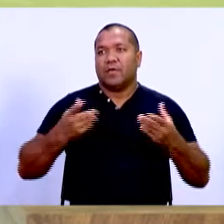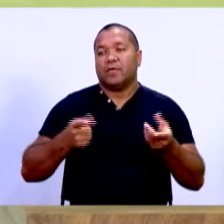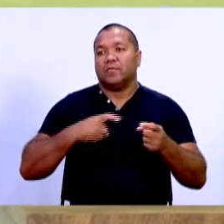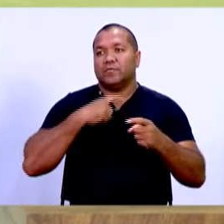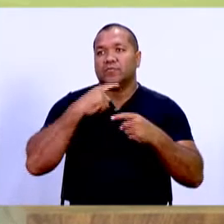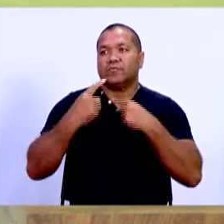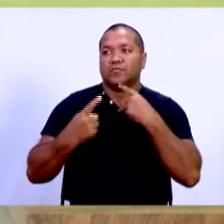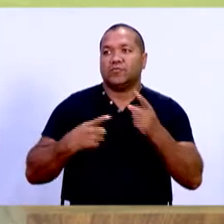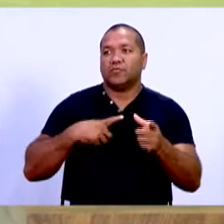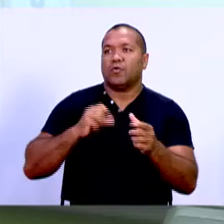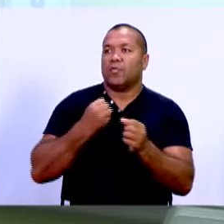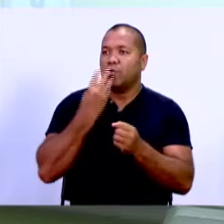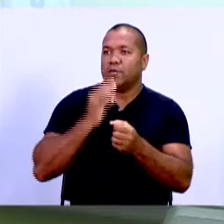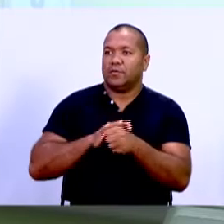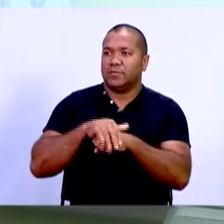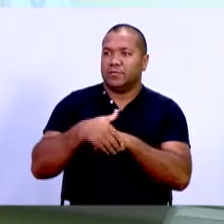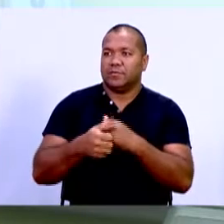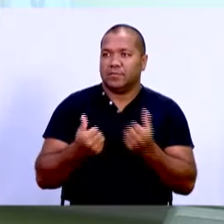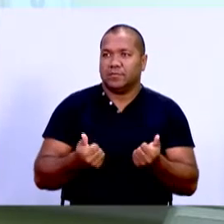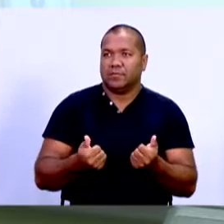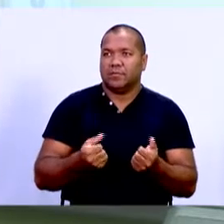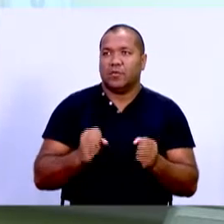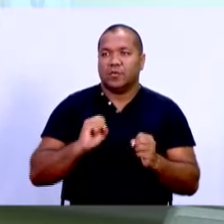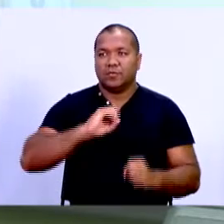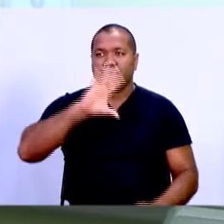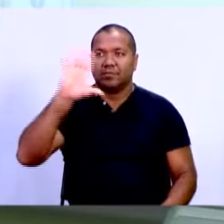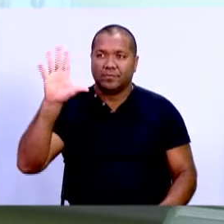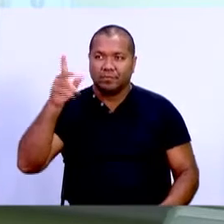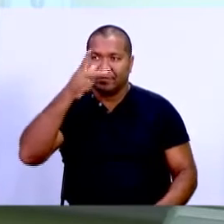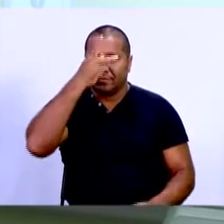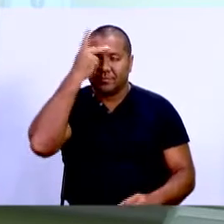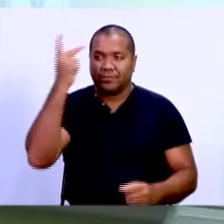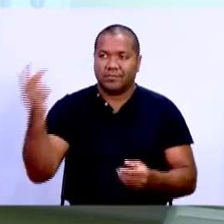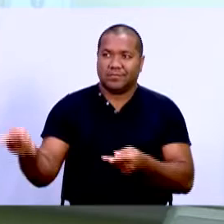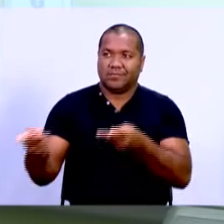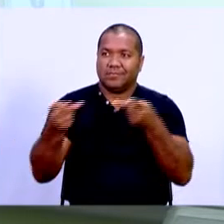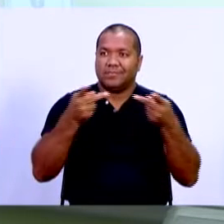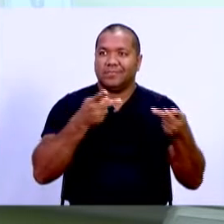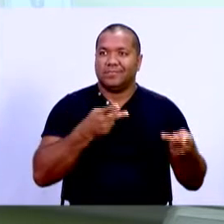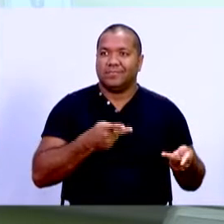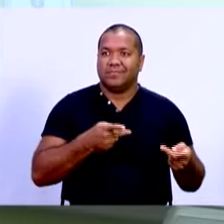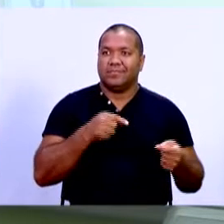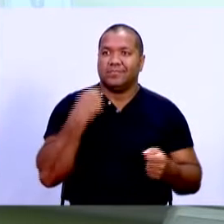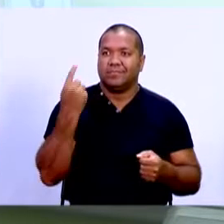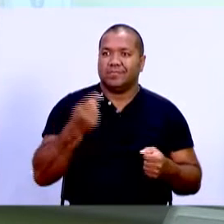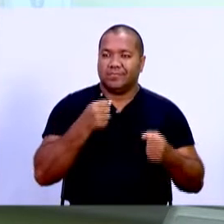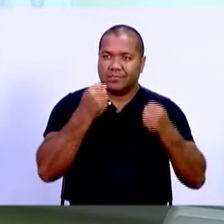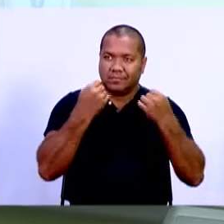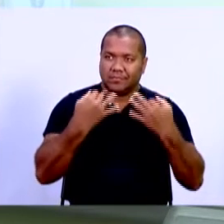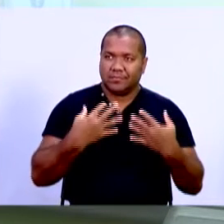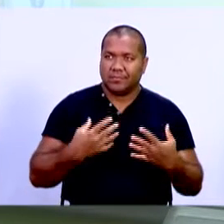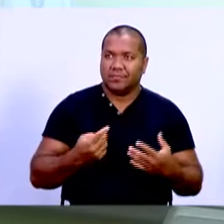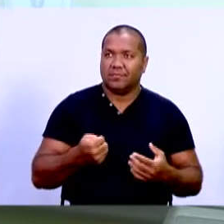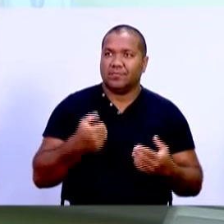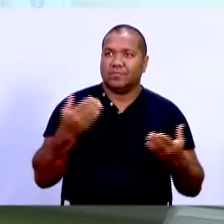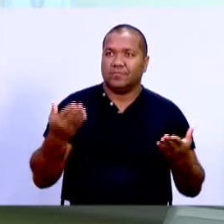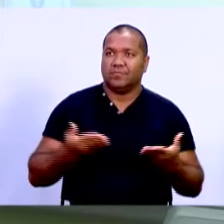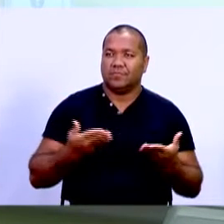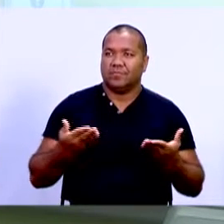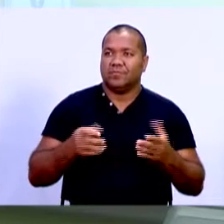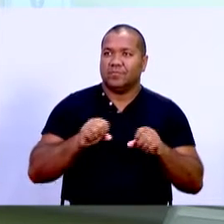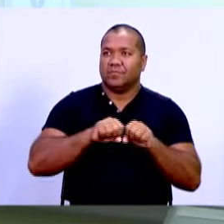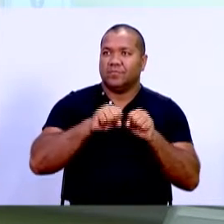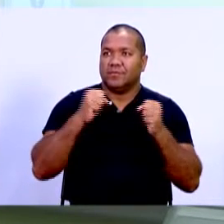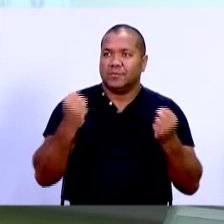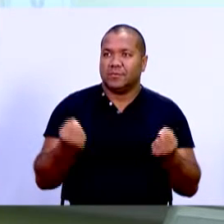surgindo. Boa noite a todos. Olá pessoal, sejam bem-vindos. Nós vamos falar aqui um pouco hoje sobre um